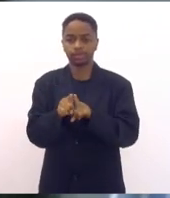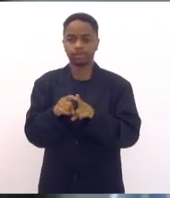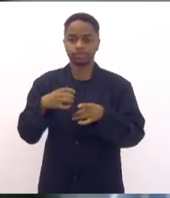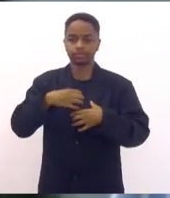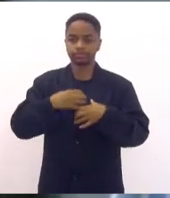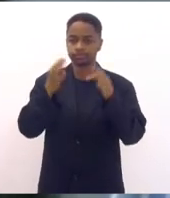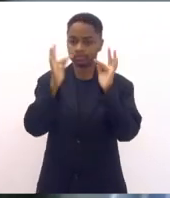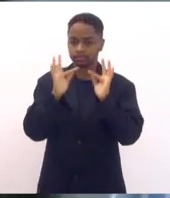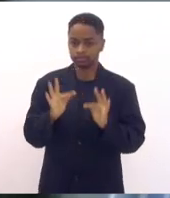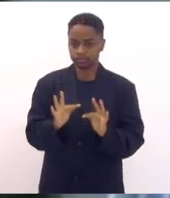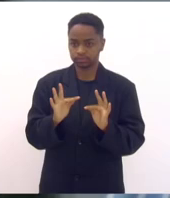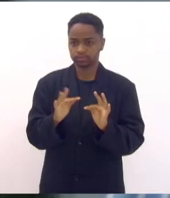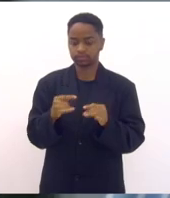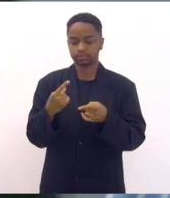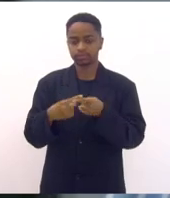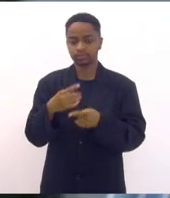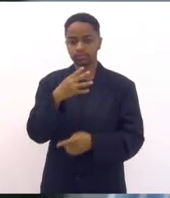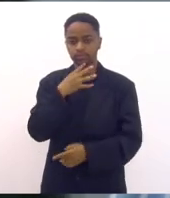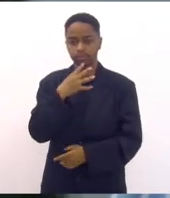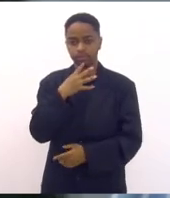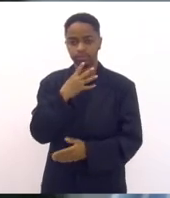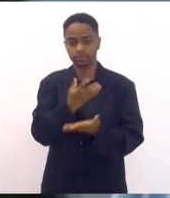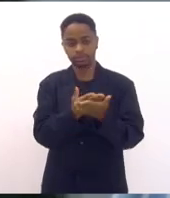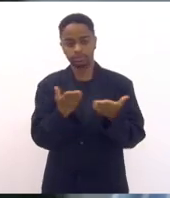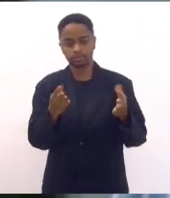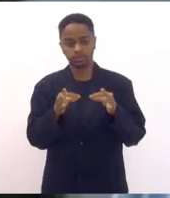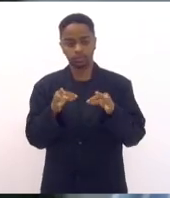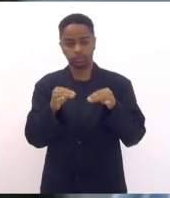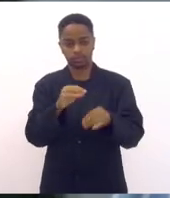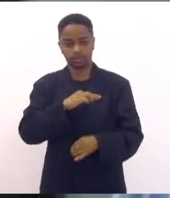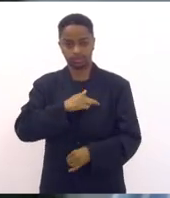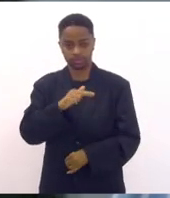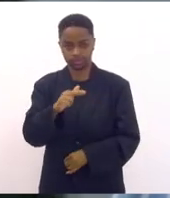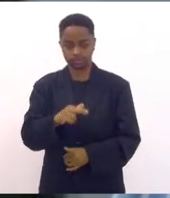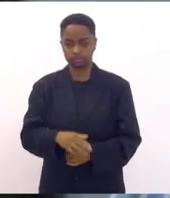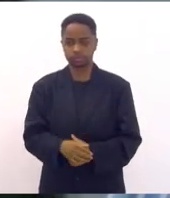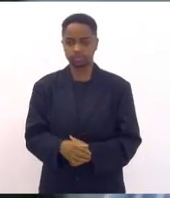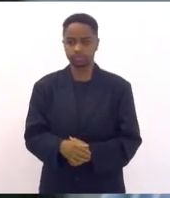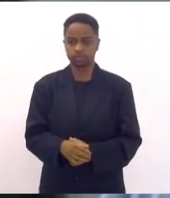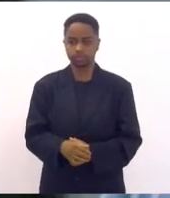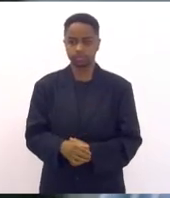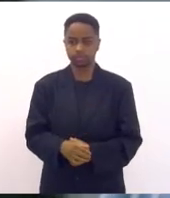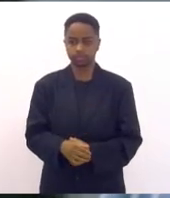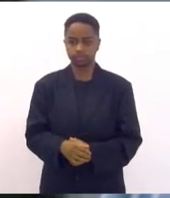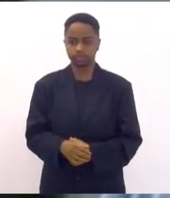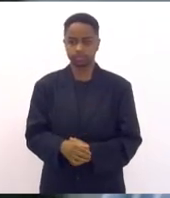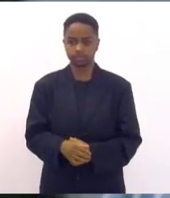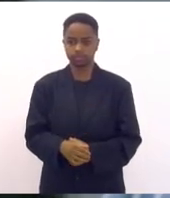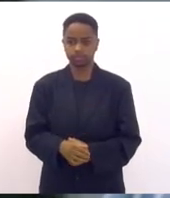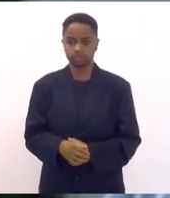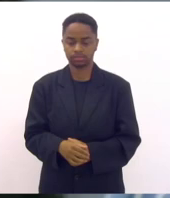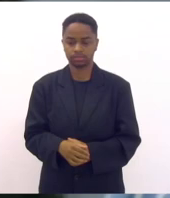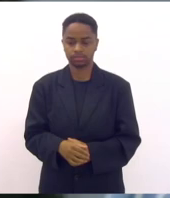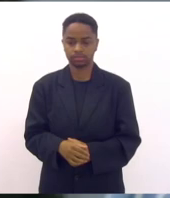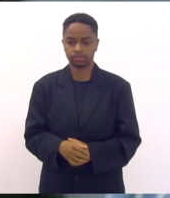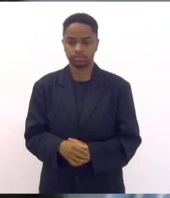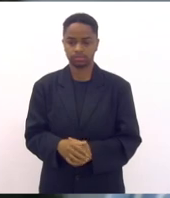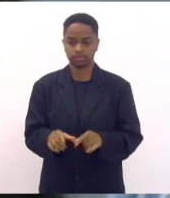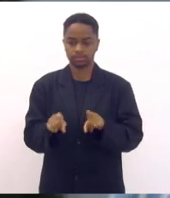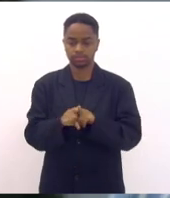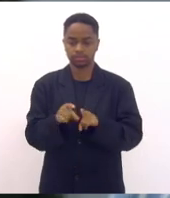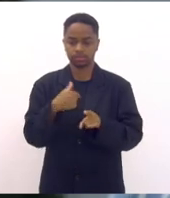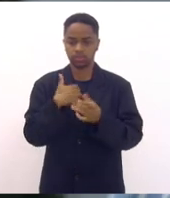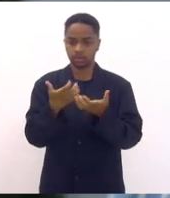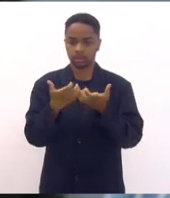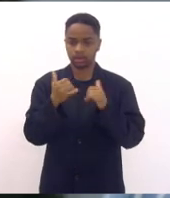felizes de conhecer e todas as religiões e também nós quero eu quero dizer